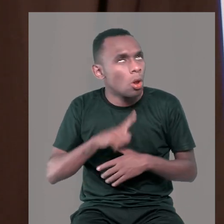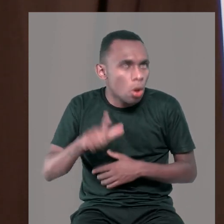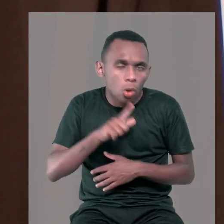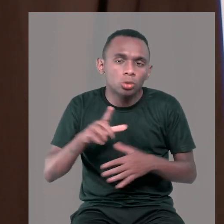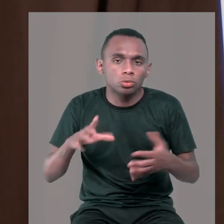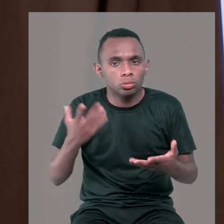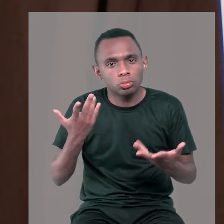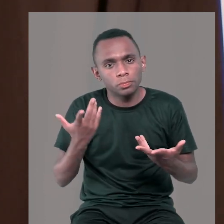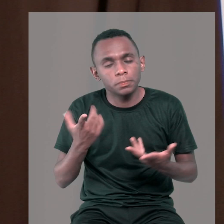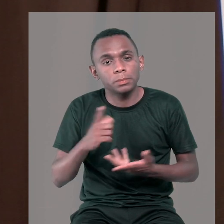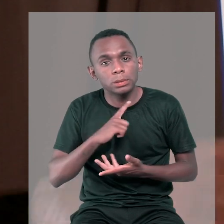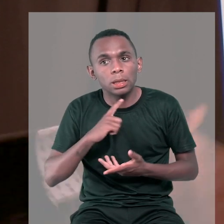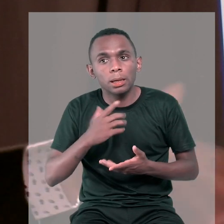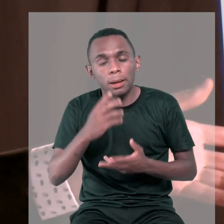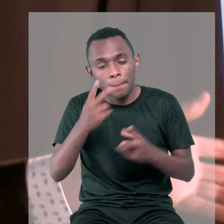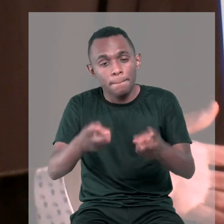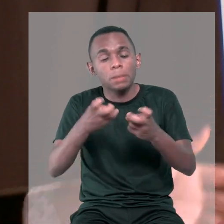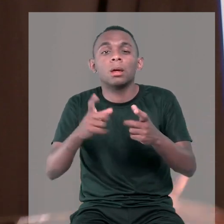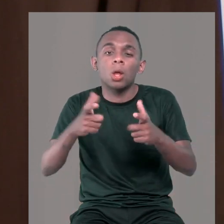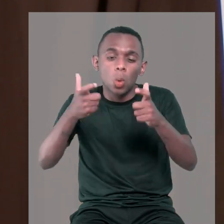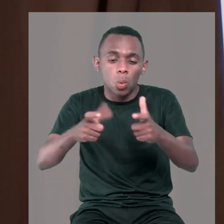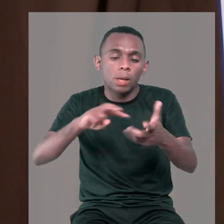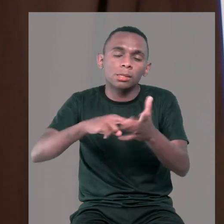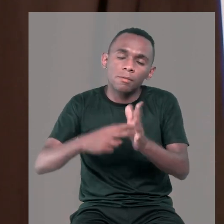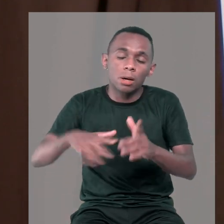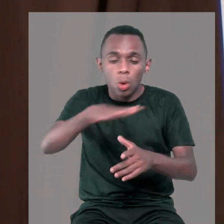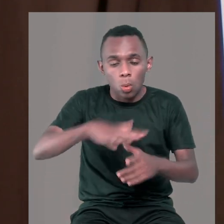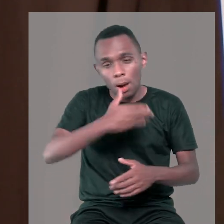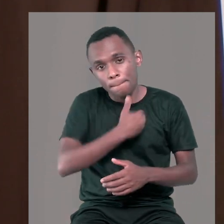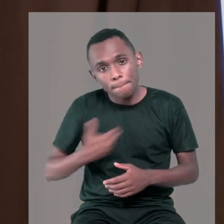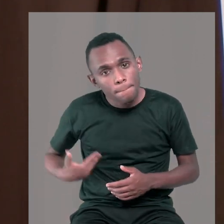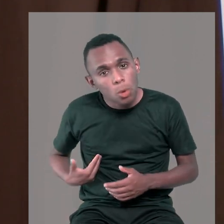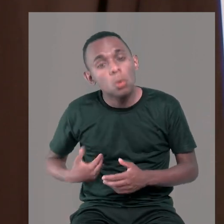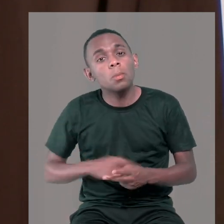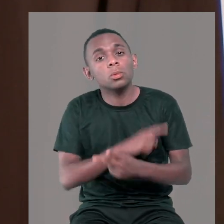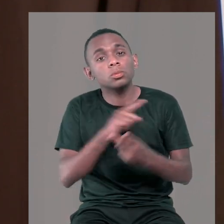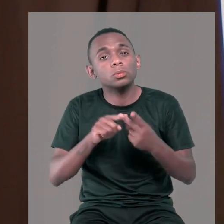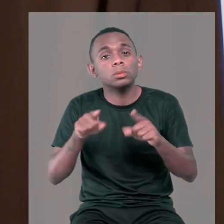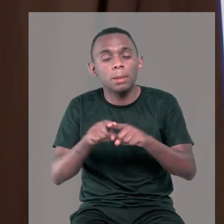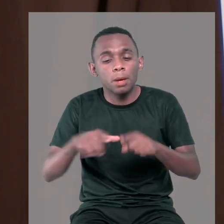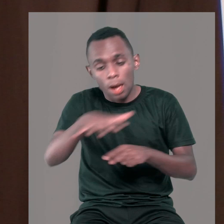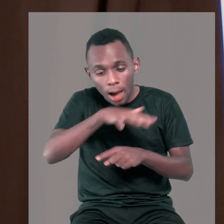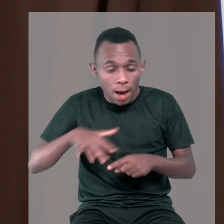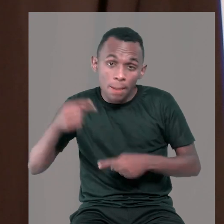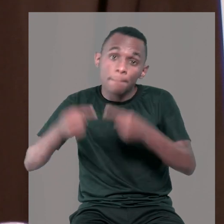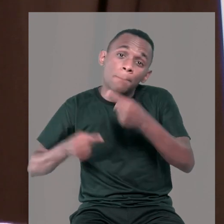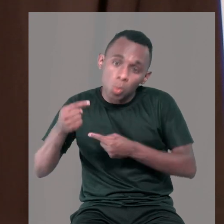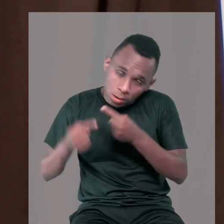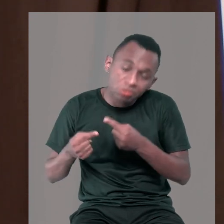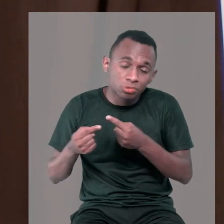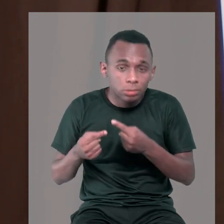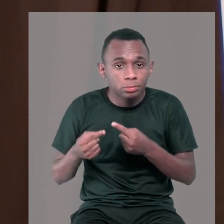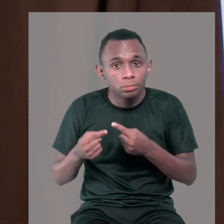Hannah Arendt, que é uma autora, vocês já verão de imediato, Hannah Arendt é a autora que me guia e que me serve de